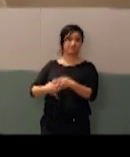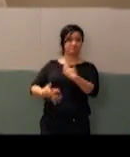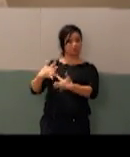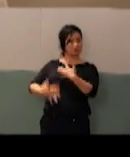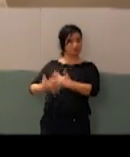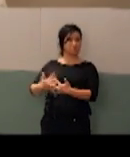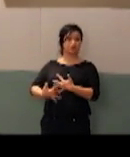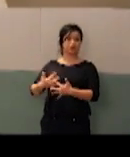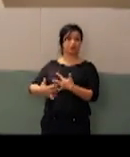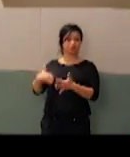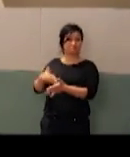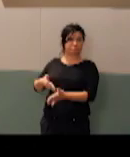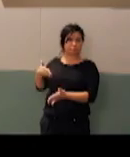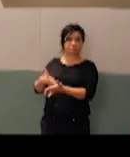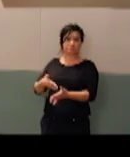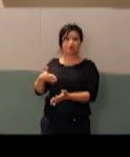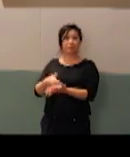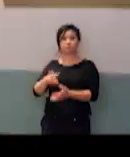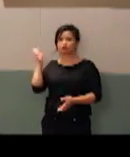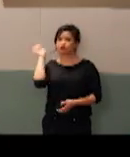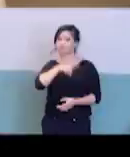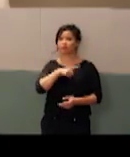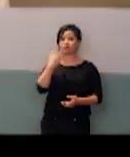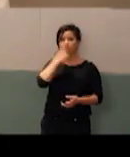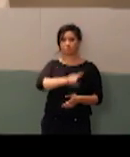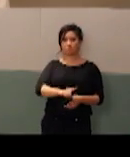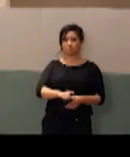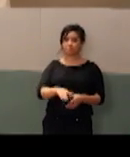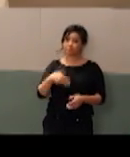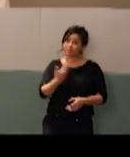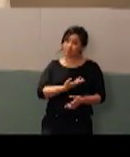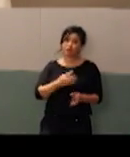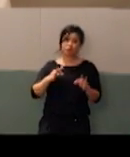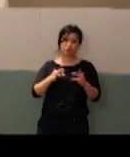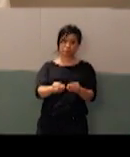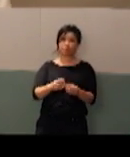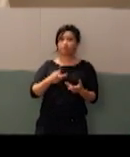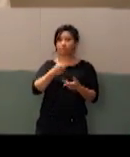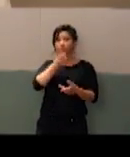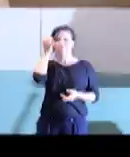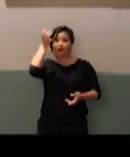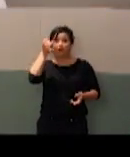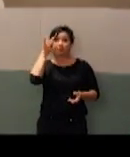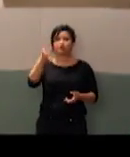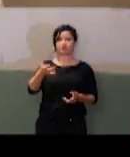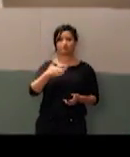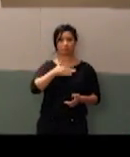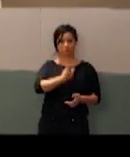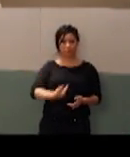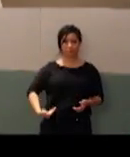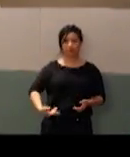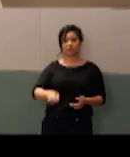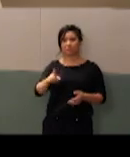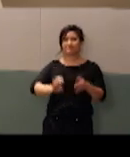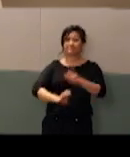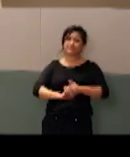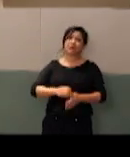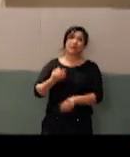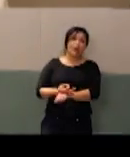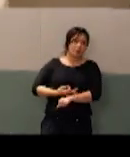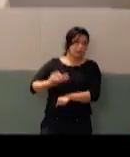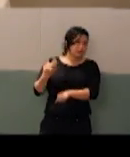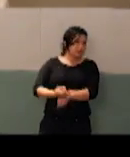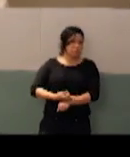muito parecido. O que é diferente é a prática. No meu governo, se algum empresário ficasse um ano para ter um alvará,